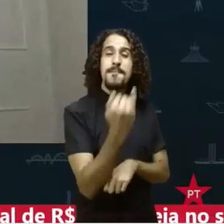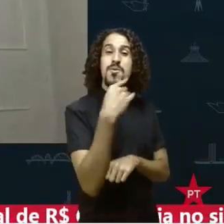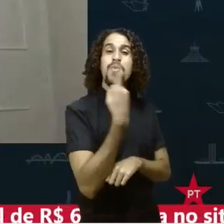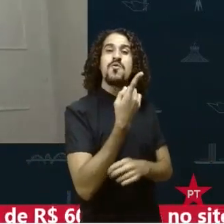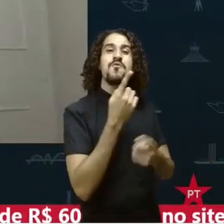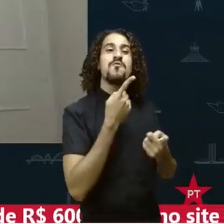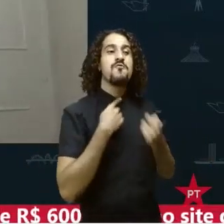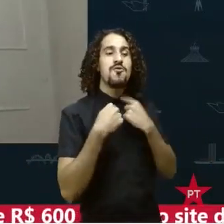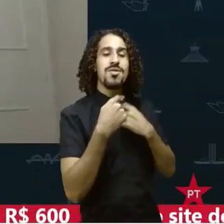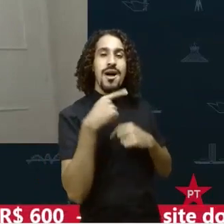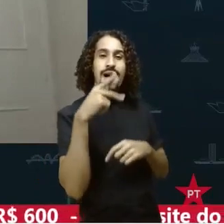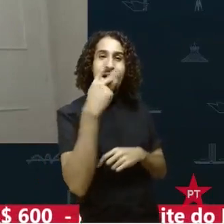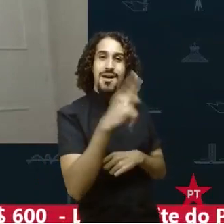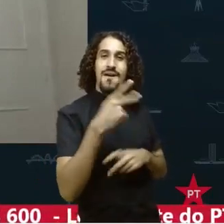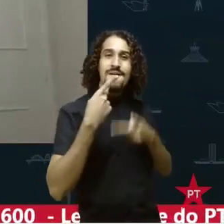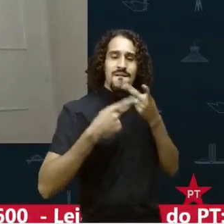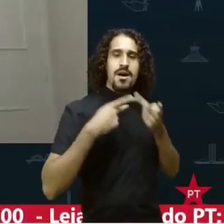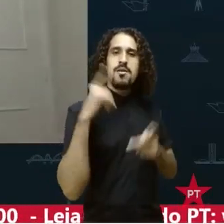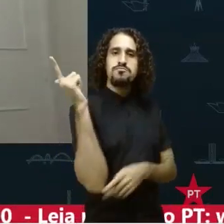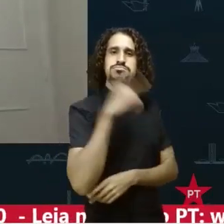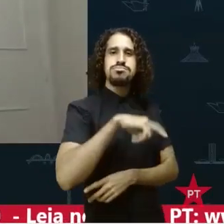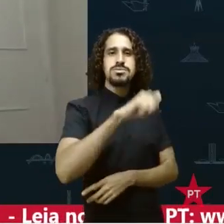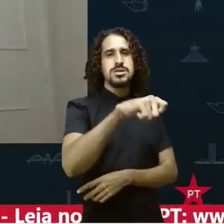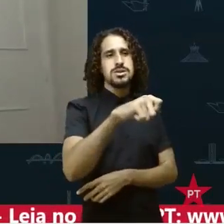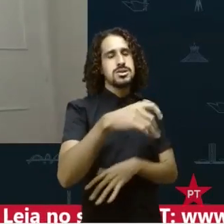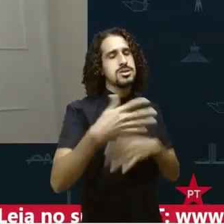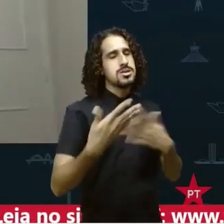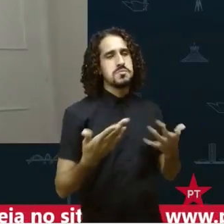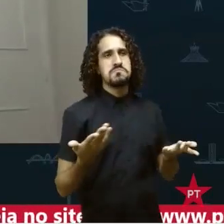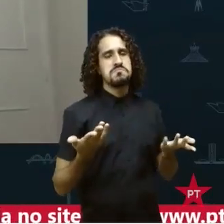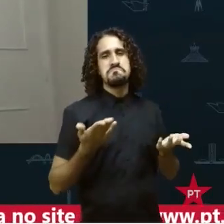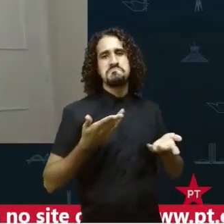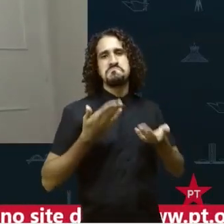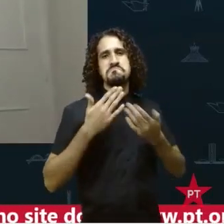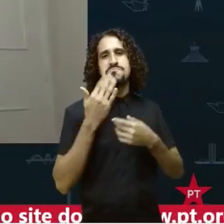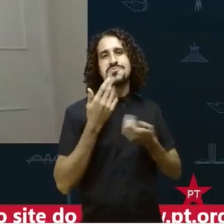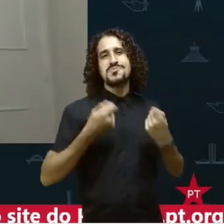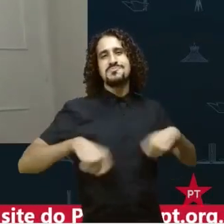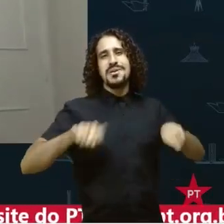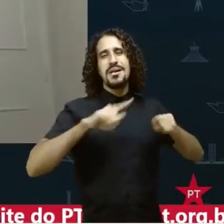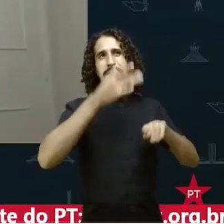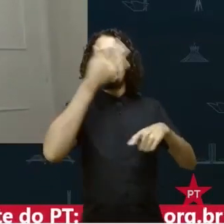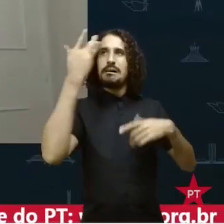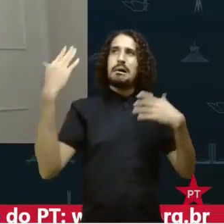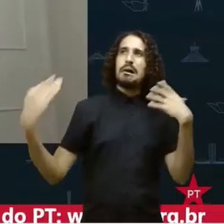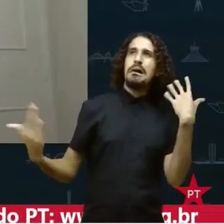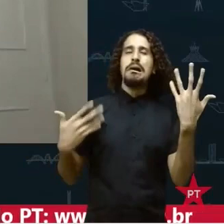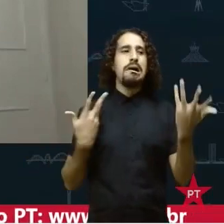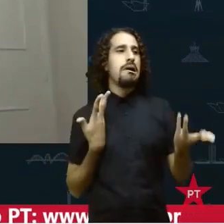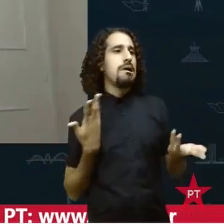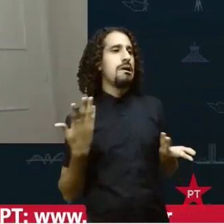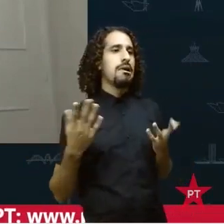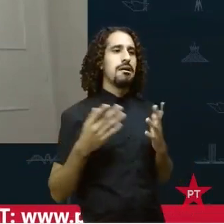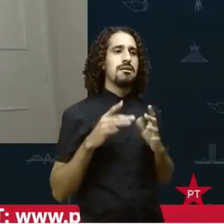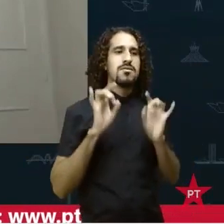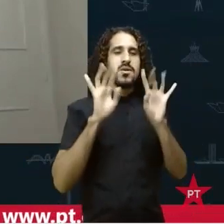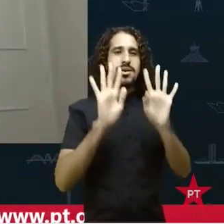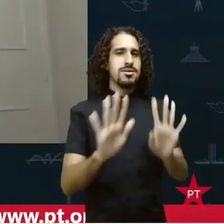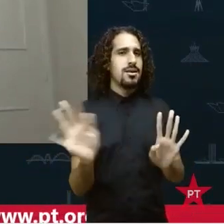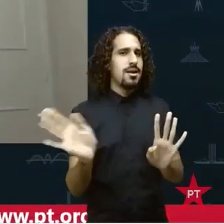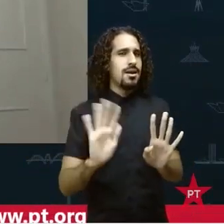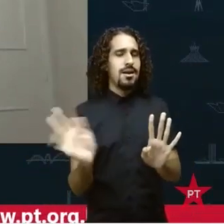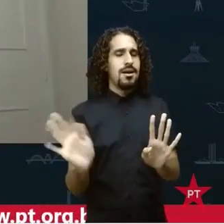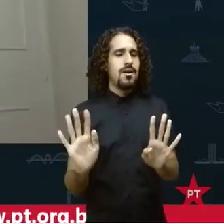queríamos com esse depoimento, nós obtivemos. Então, não tem por que ficar as pessoas agarrados a isso aí. A